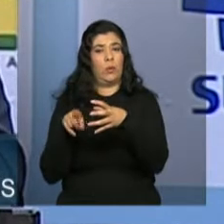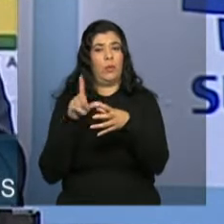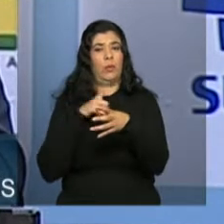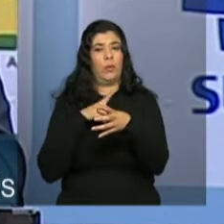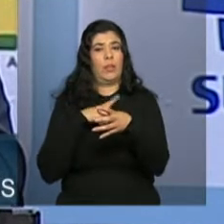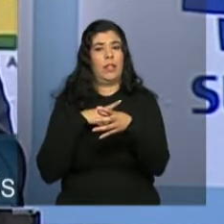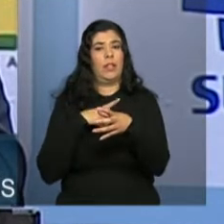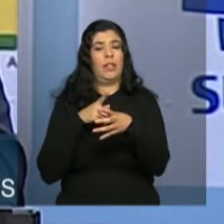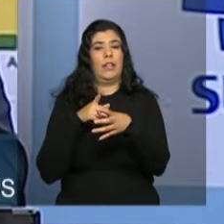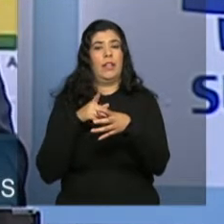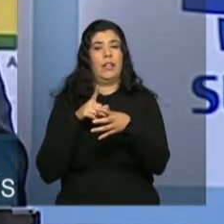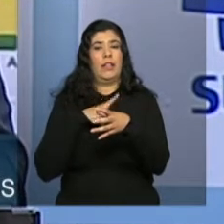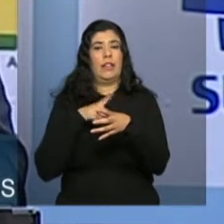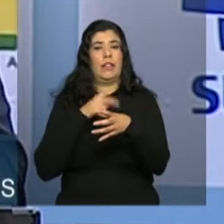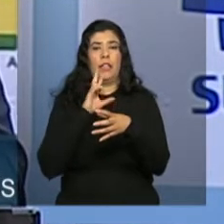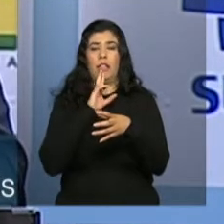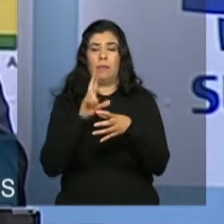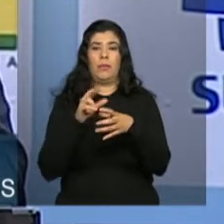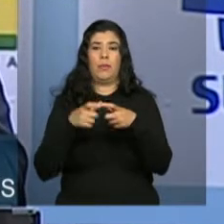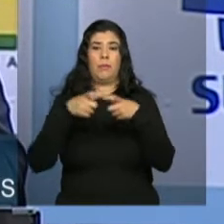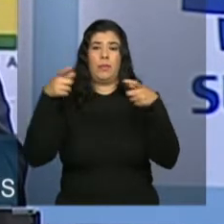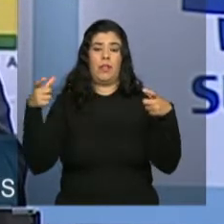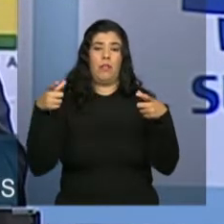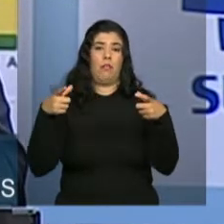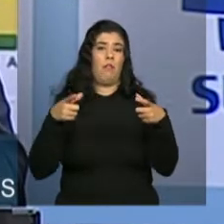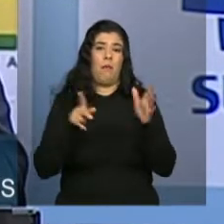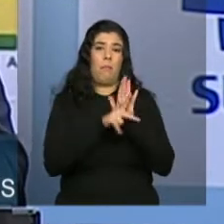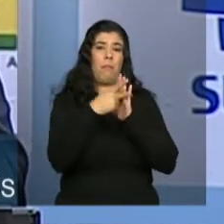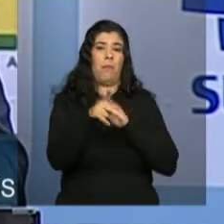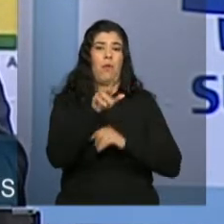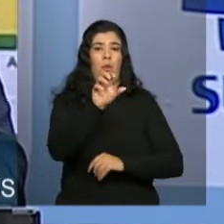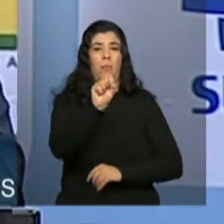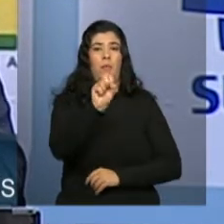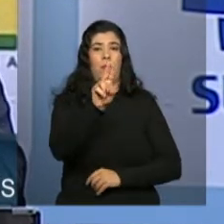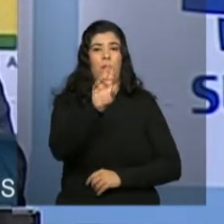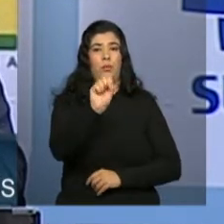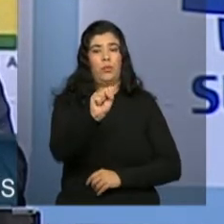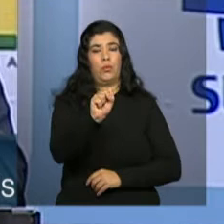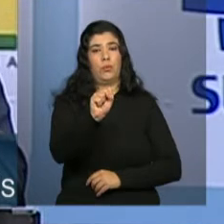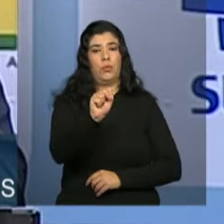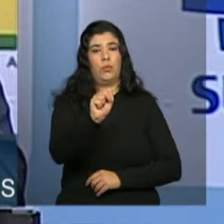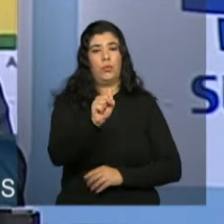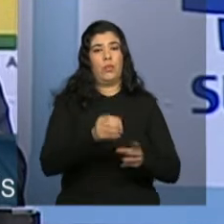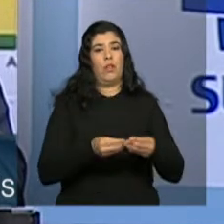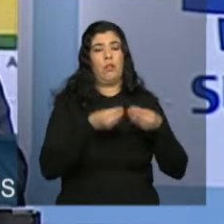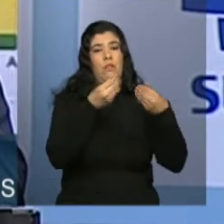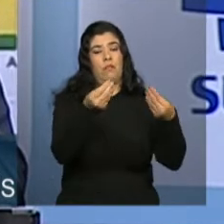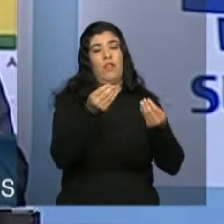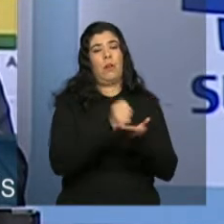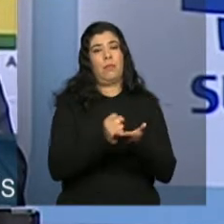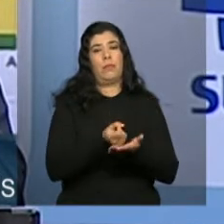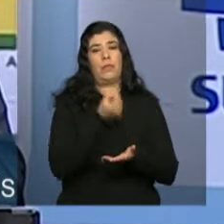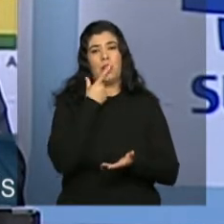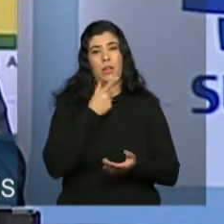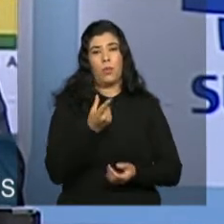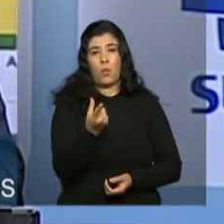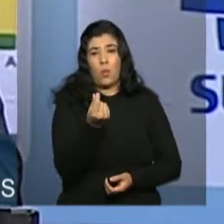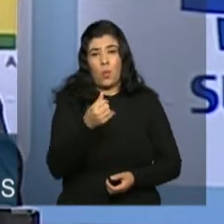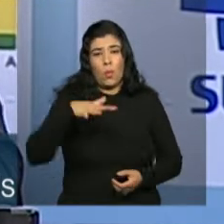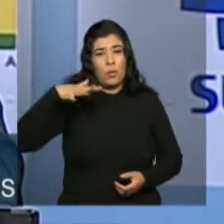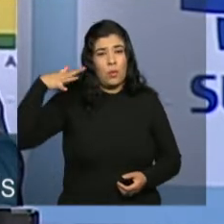onde teria um impacto maior são fornecidos pelo SUS né o SUS grande pareça em medicamentos de alto custo por exemplo